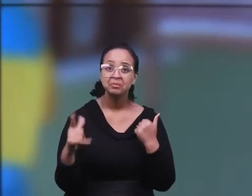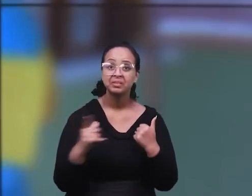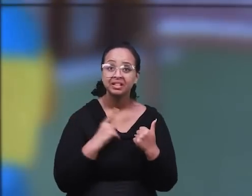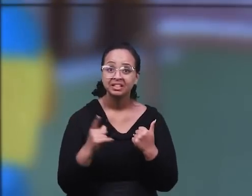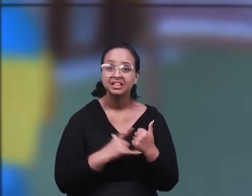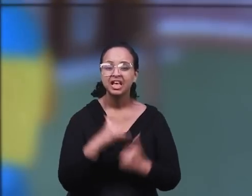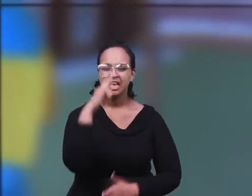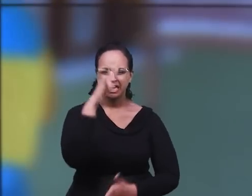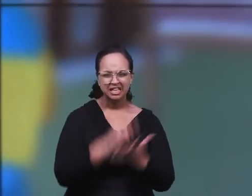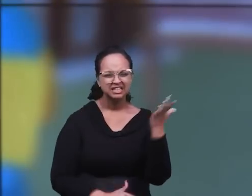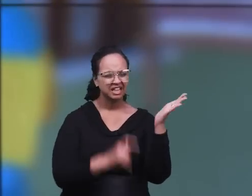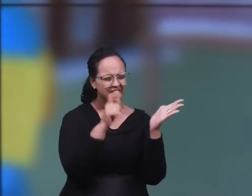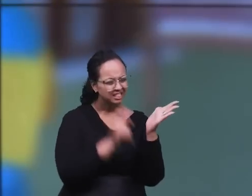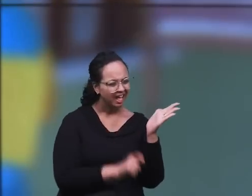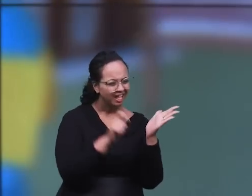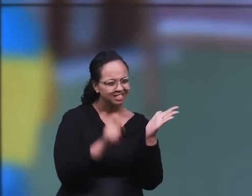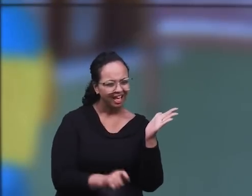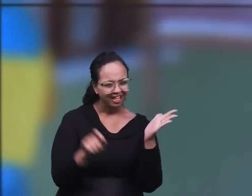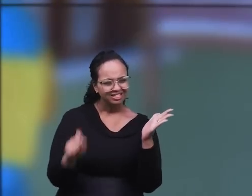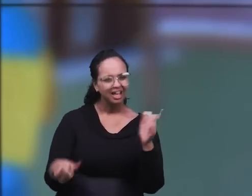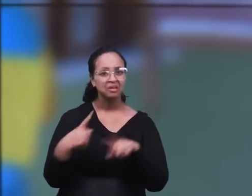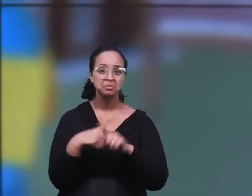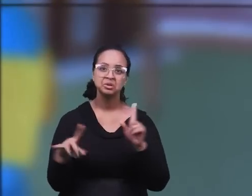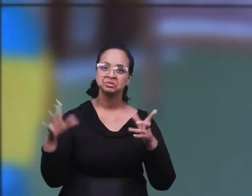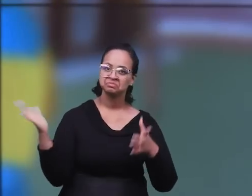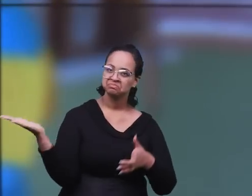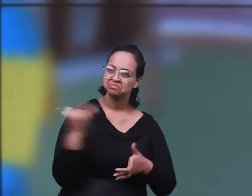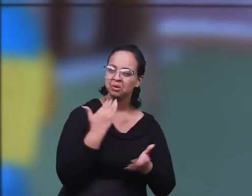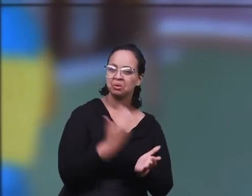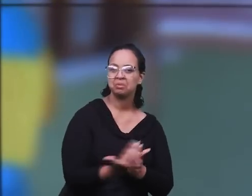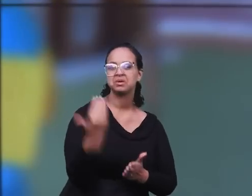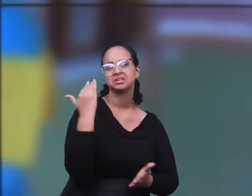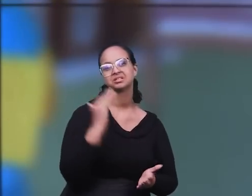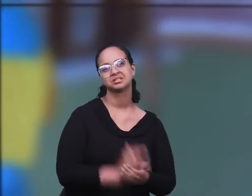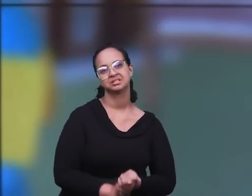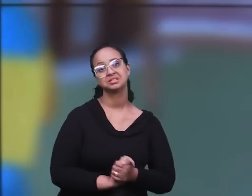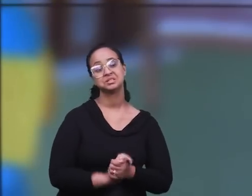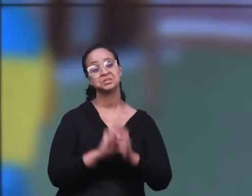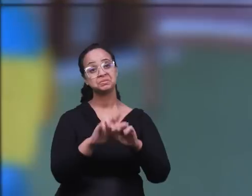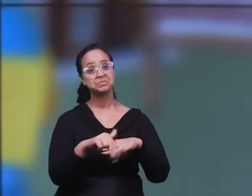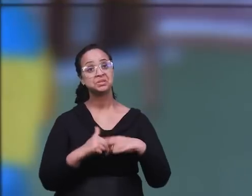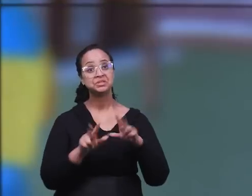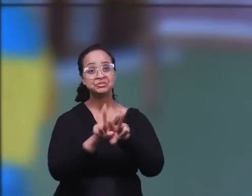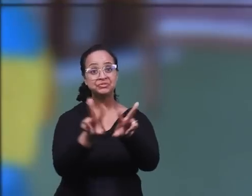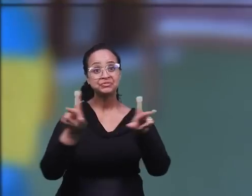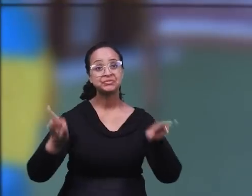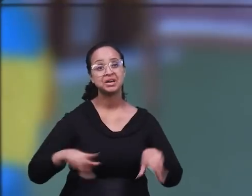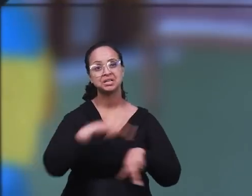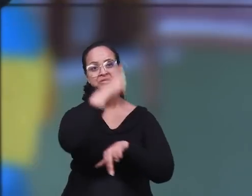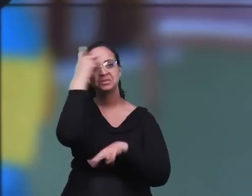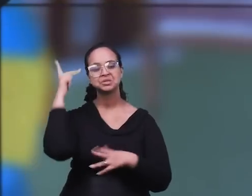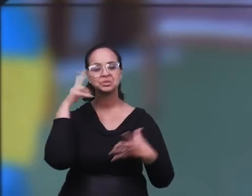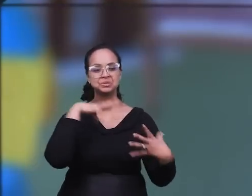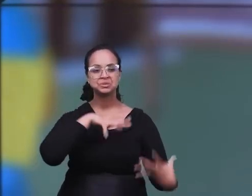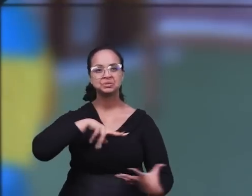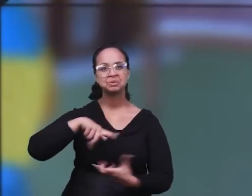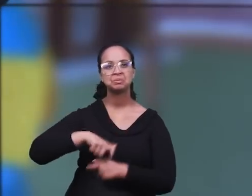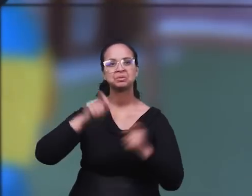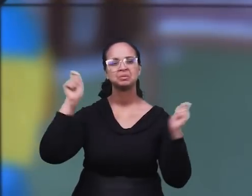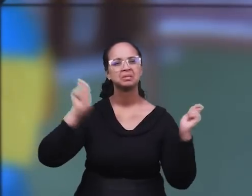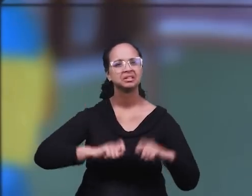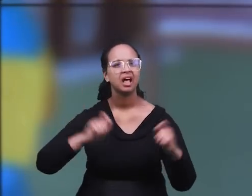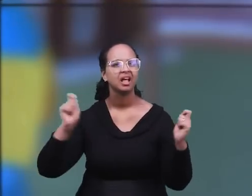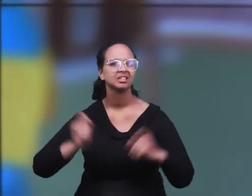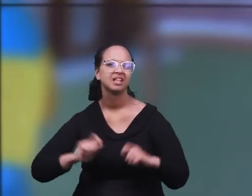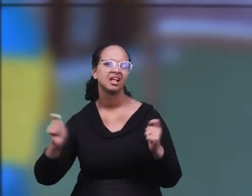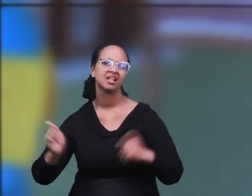uma lista daqueles que podemos convidar e já começar a orar por eles. Assim, muitas pessoas no mundo inteiro